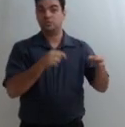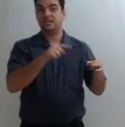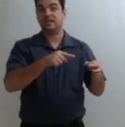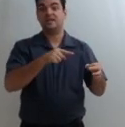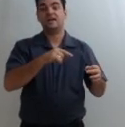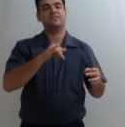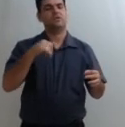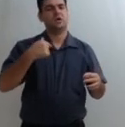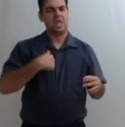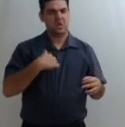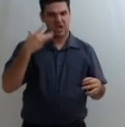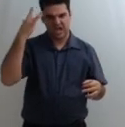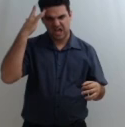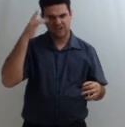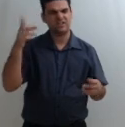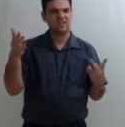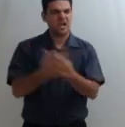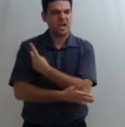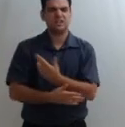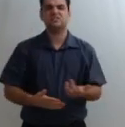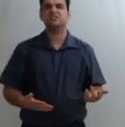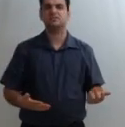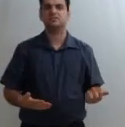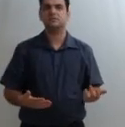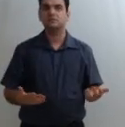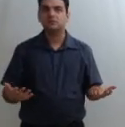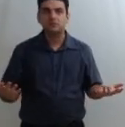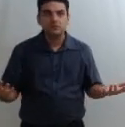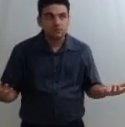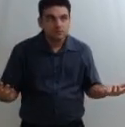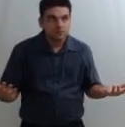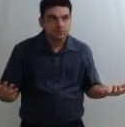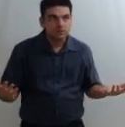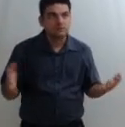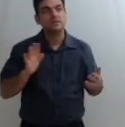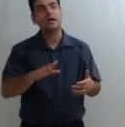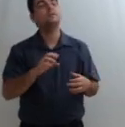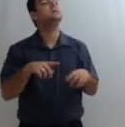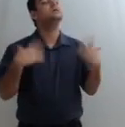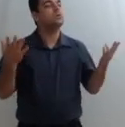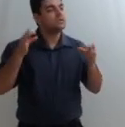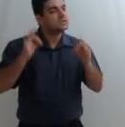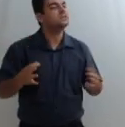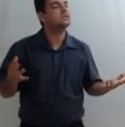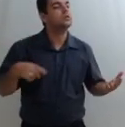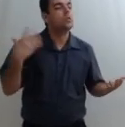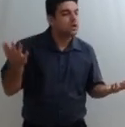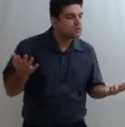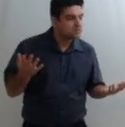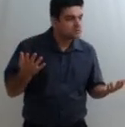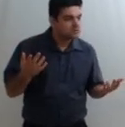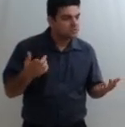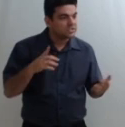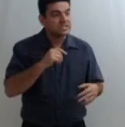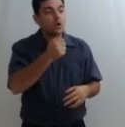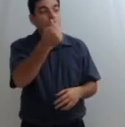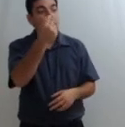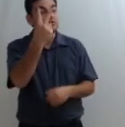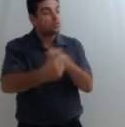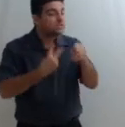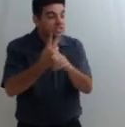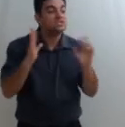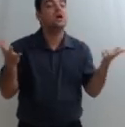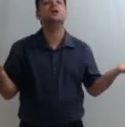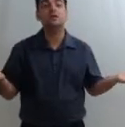como reabilitado. Mas quando seria, então, essa reabilitação? Ficaria o talante do magistrado? A qualquer momento ele